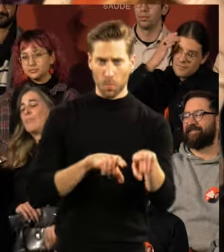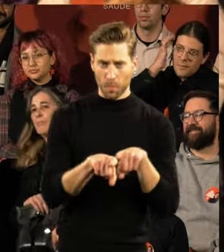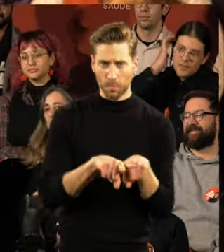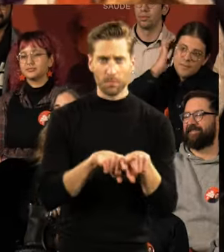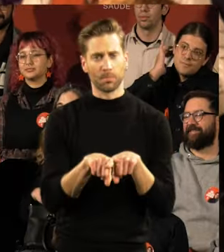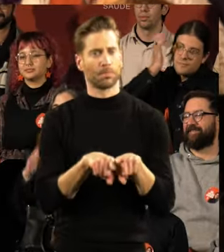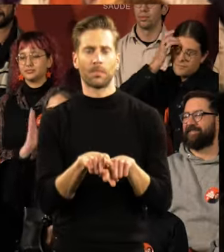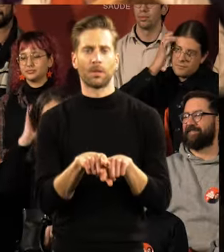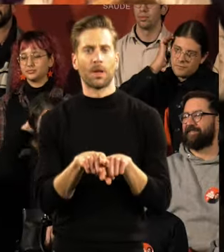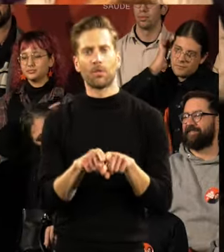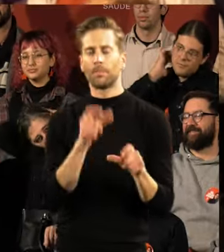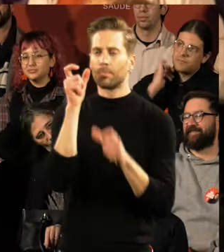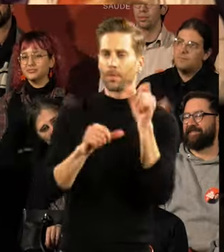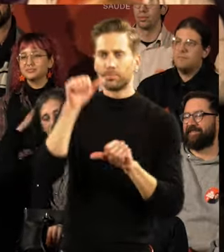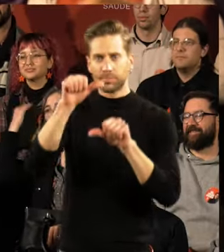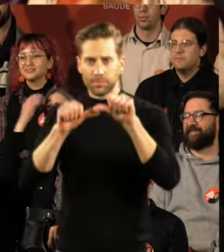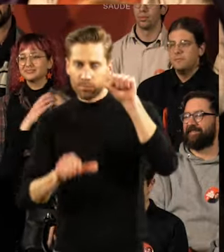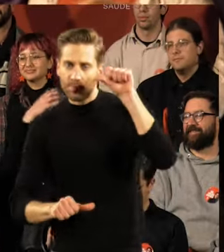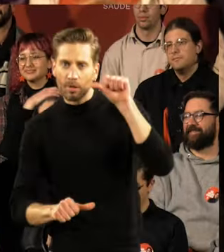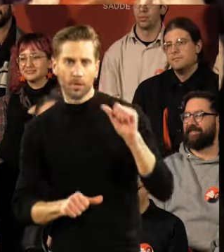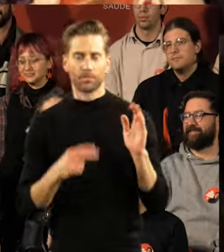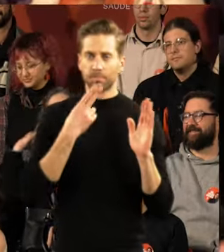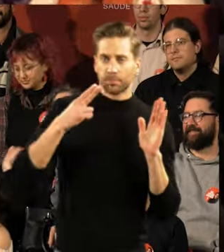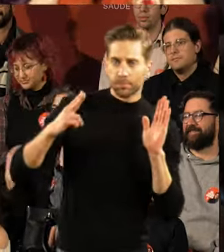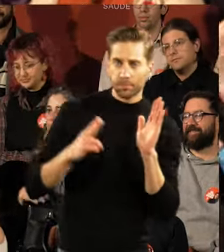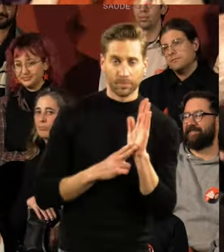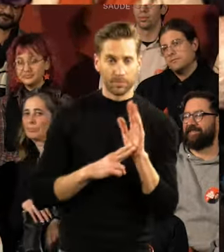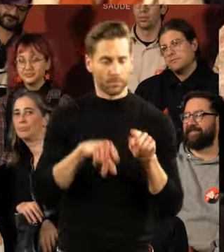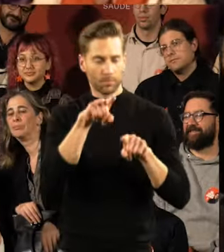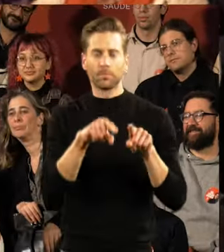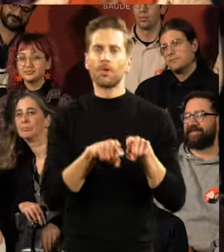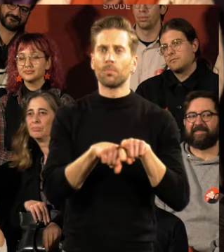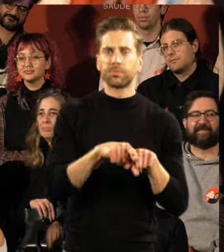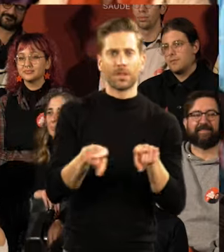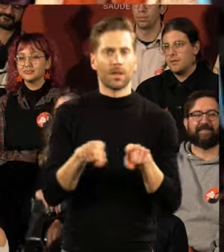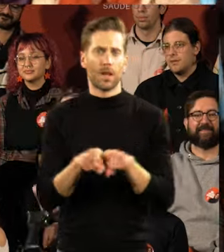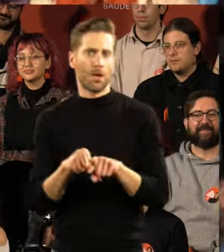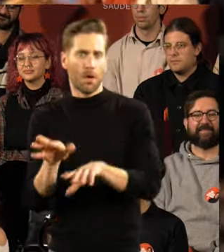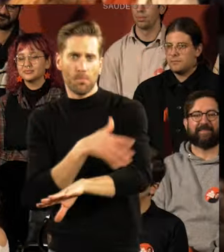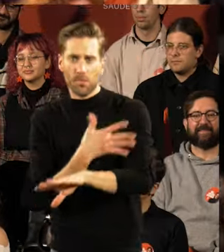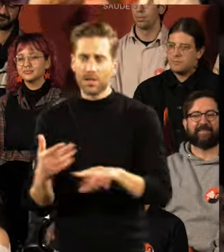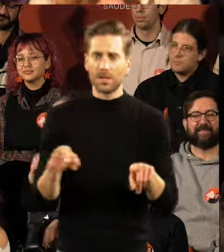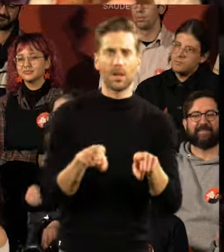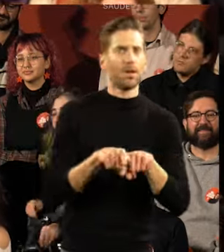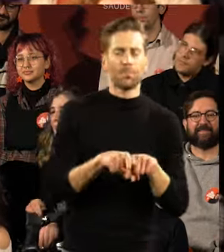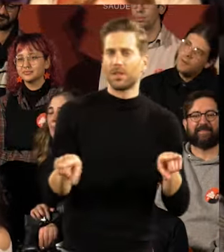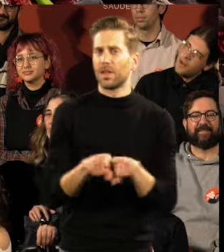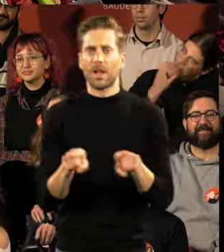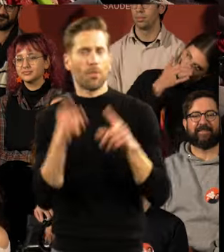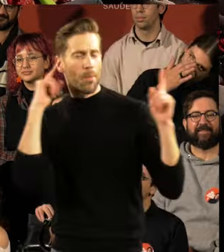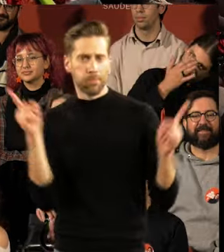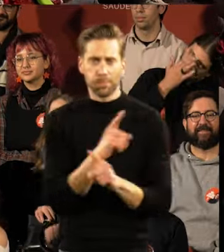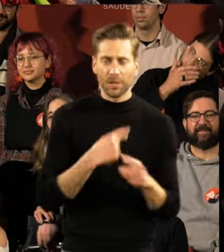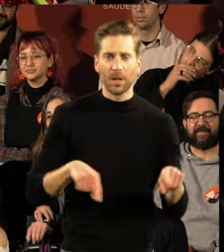são palavras e razões. A política também é poesia e também é música. A política também